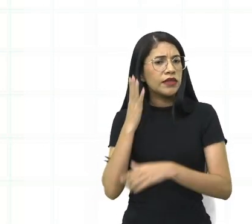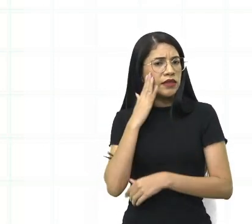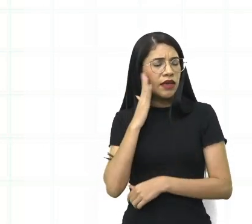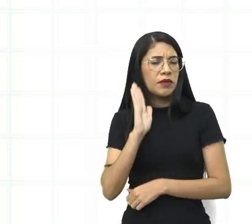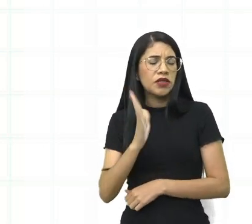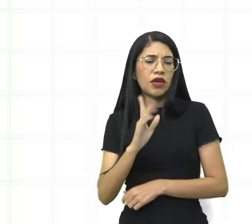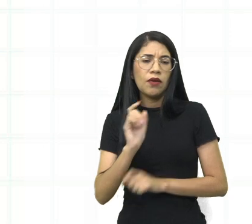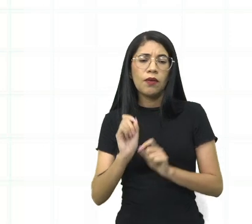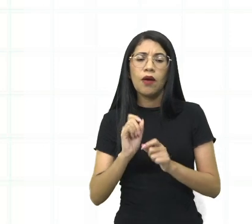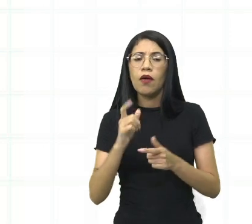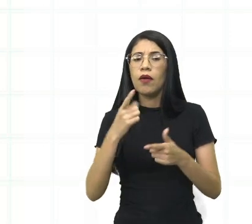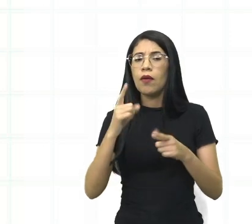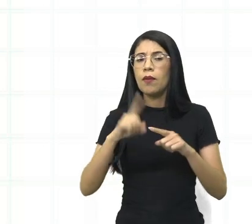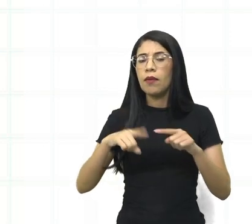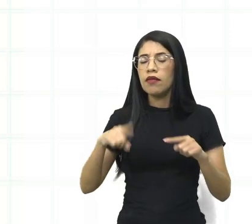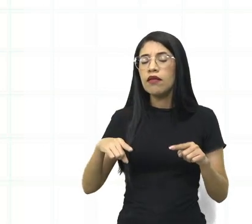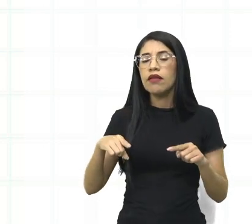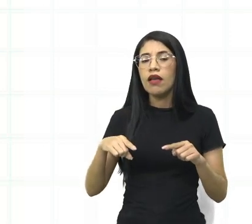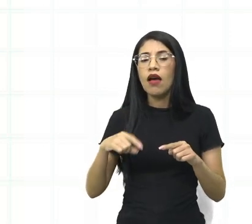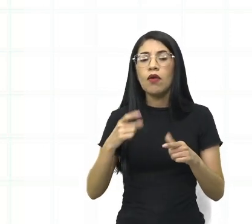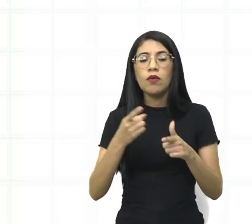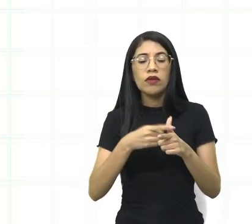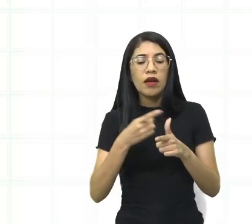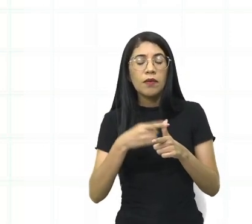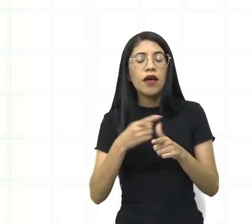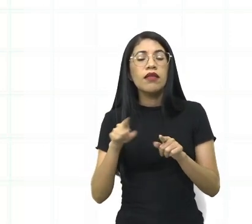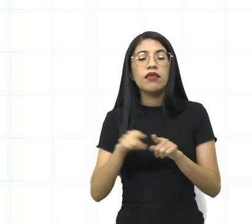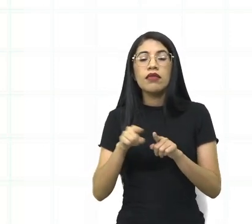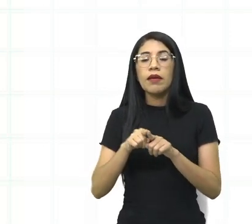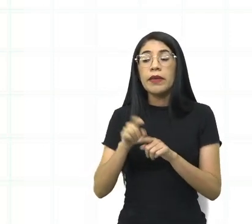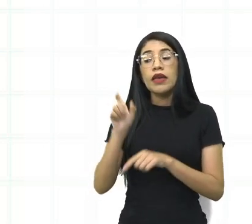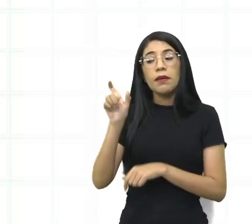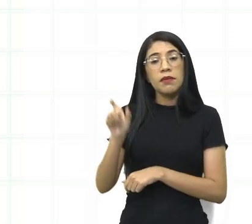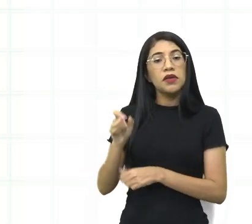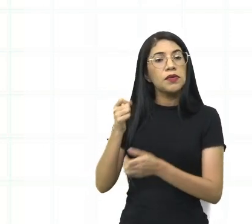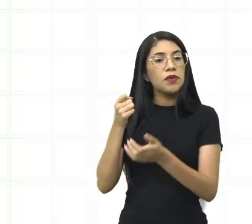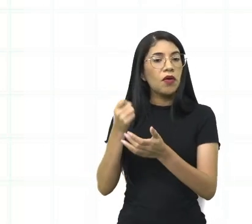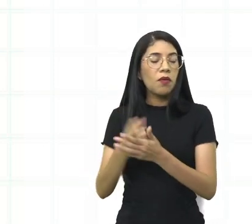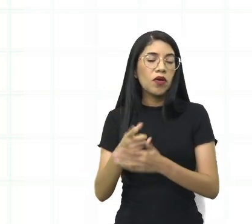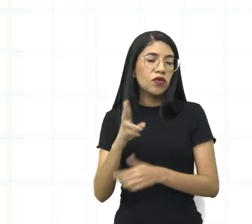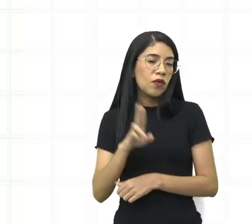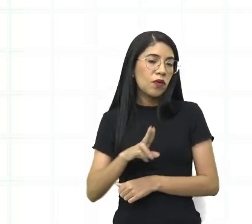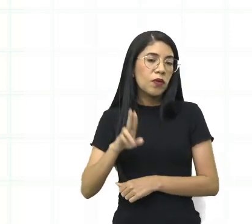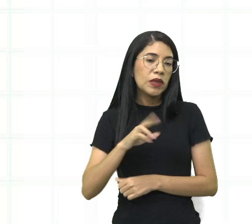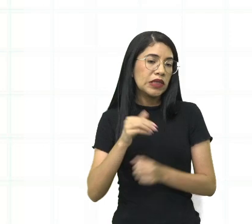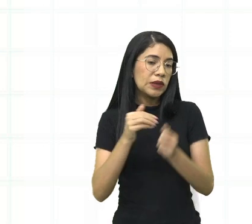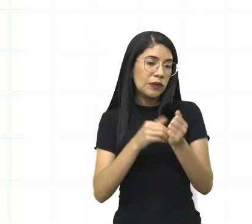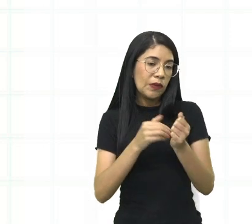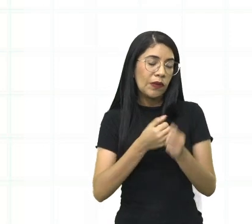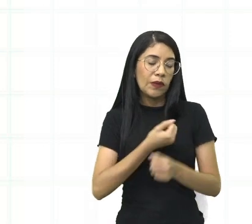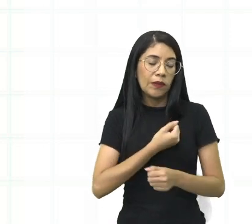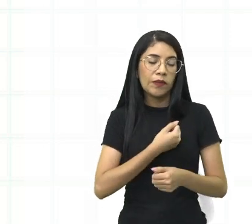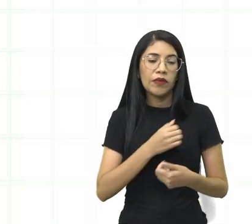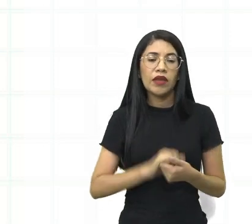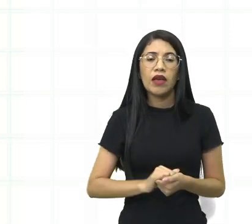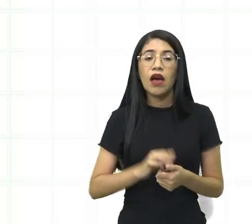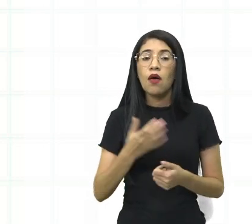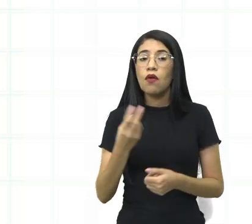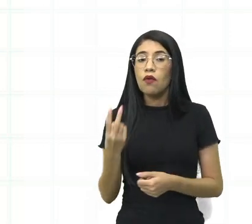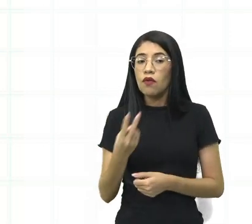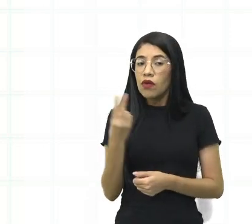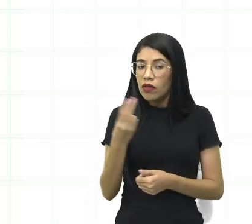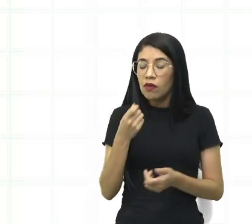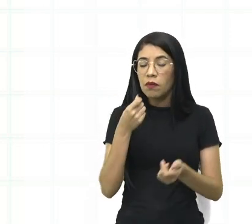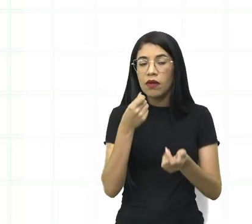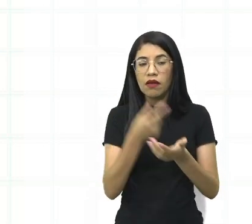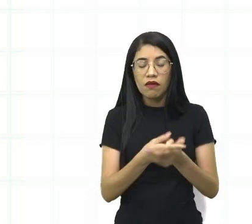produto, já sabe qual é o cliente, simplesmente por esse código. Quando ela comprou, quanto ela pagou,